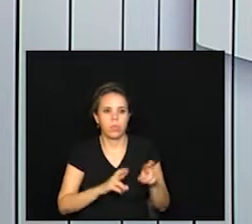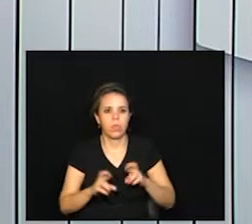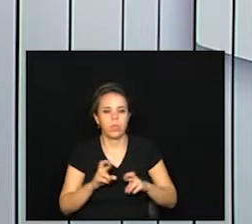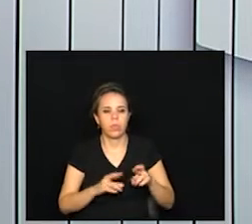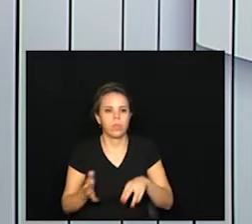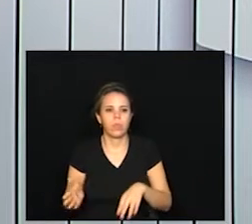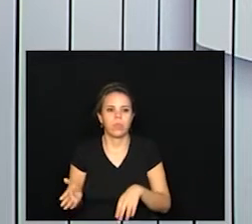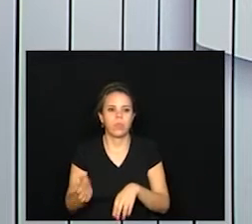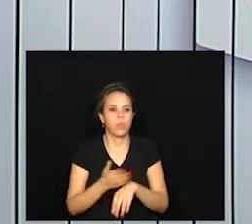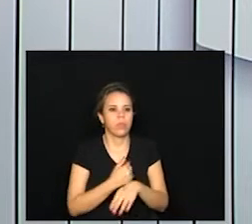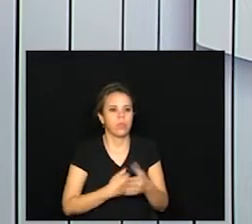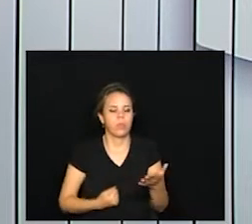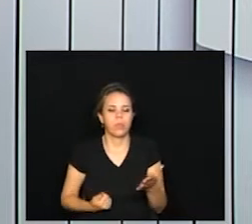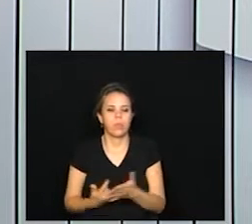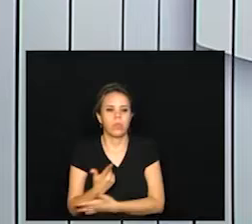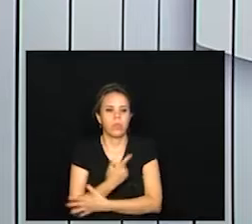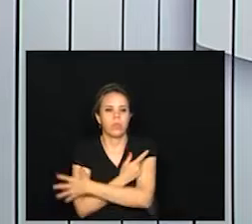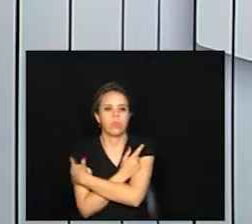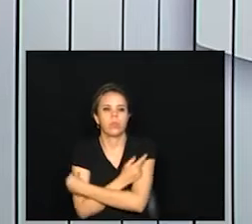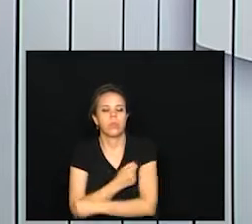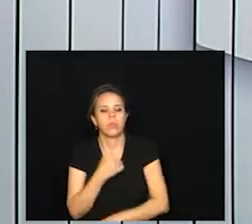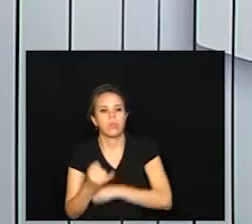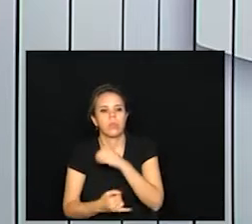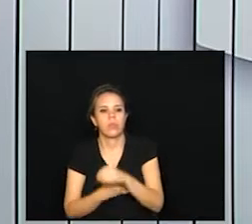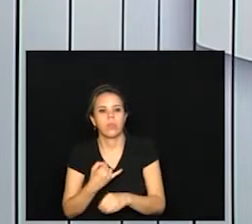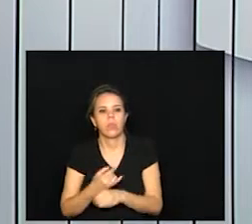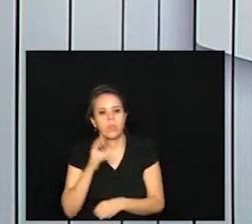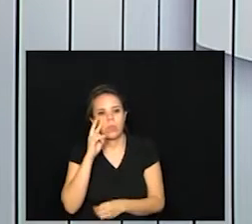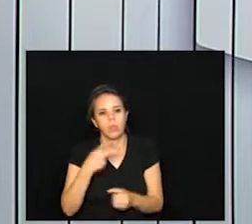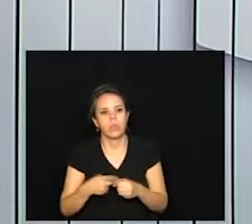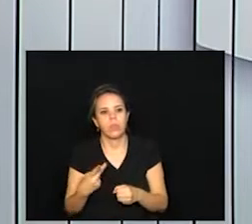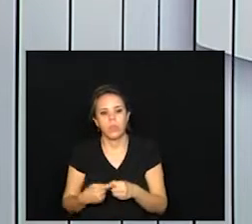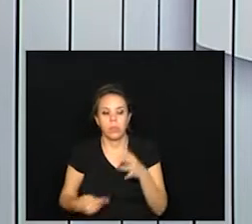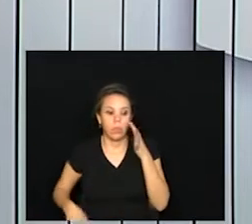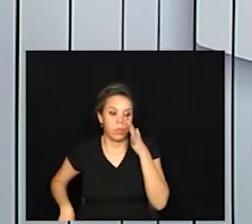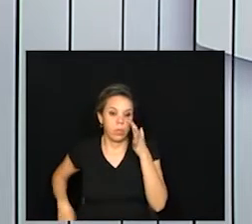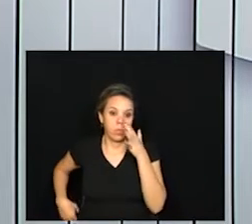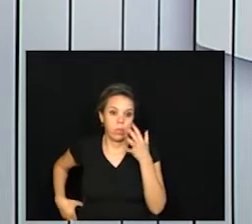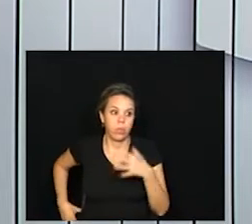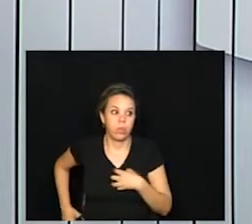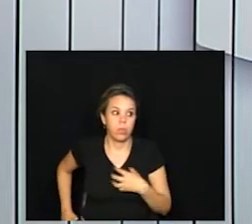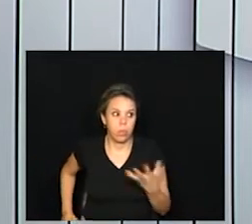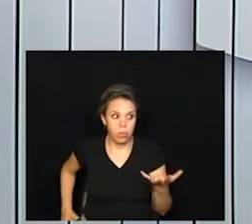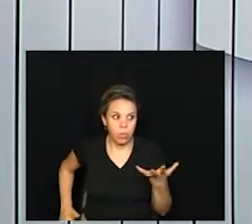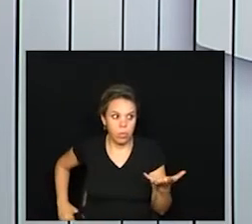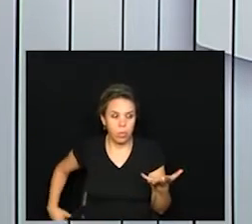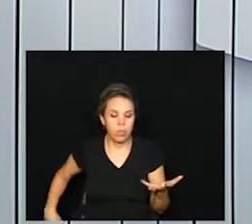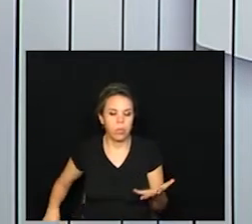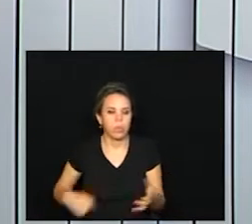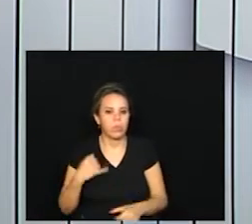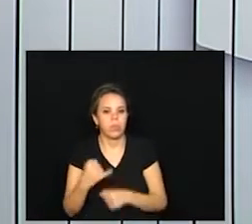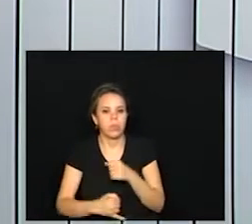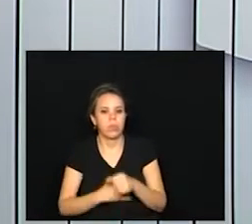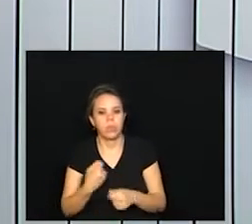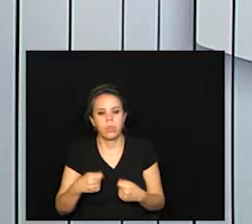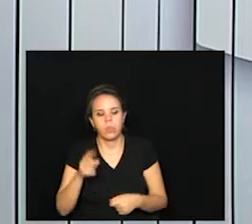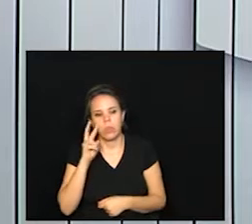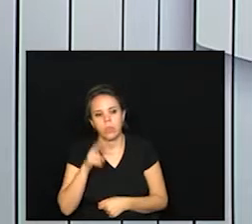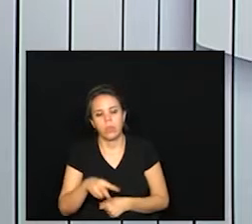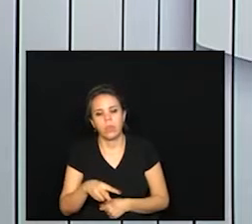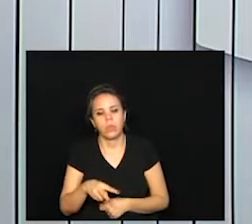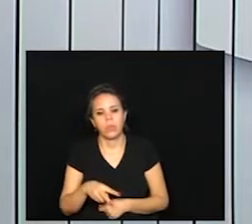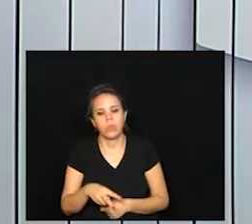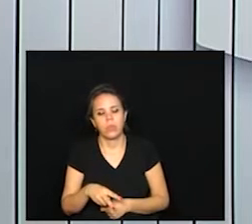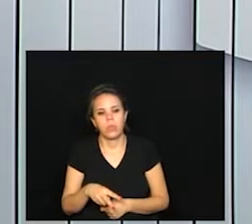verificar antes de realizar a compra pela internet? Ele viu um produto, chamou a atenção dele. O que no site ele precisa ficar